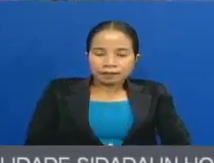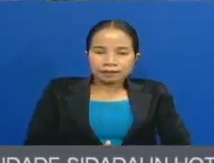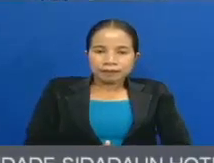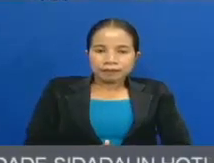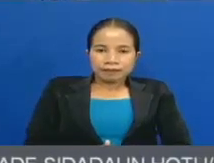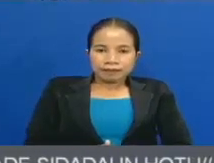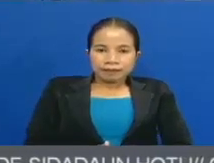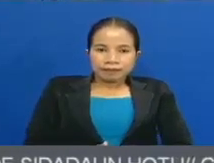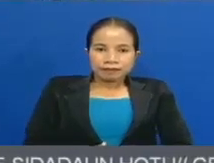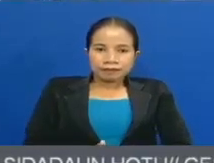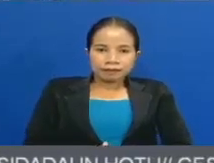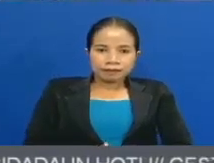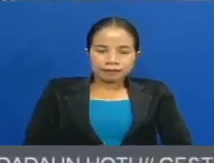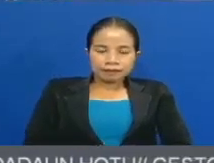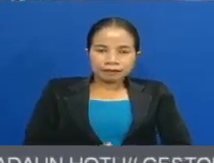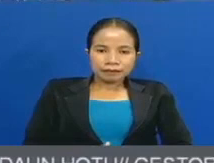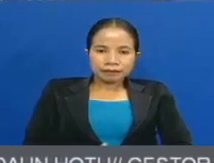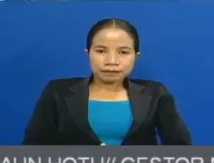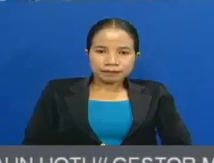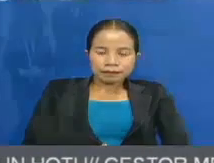Santos, RTTN.